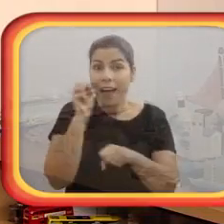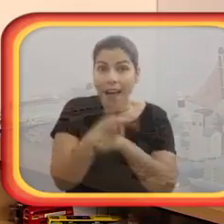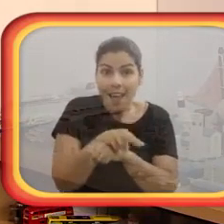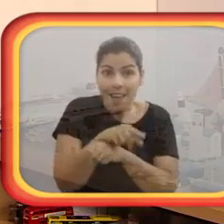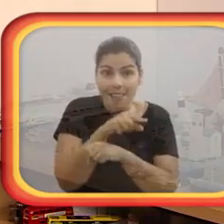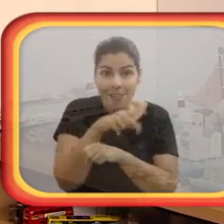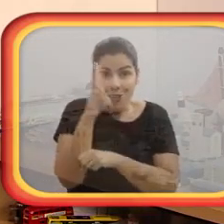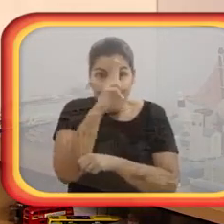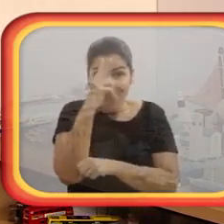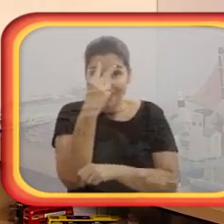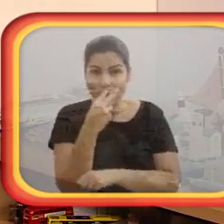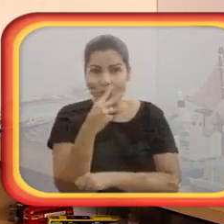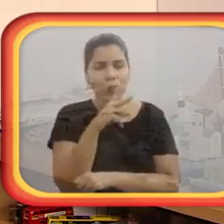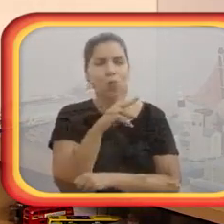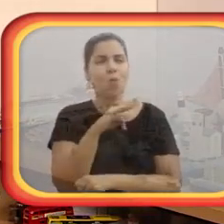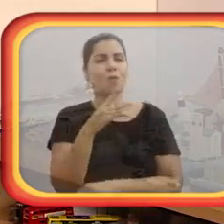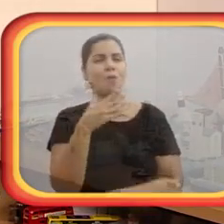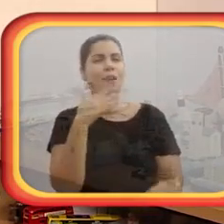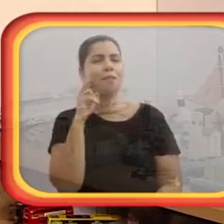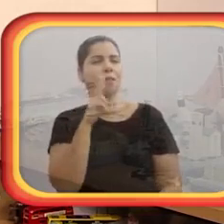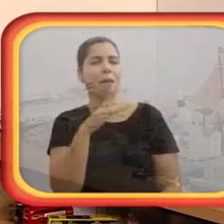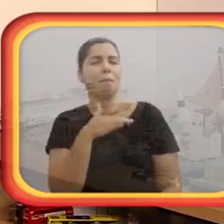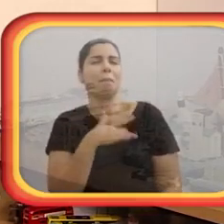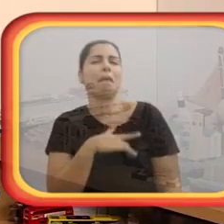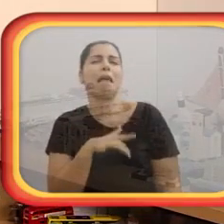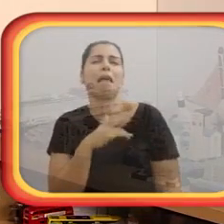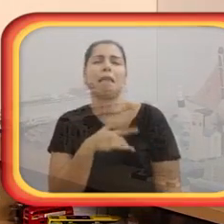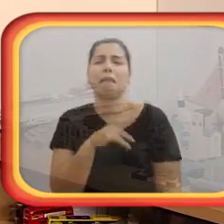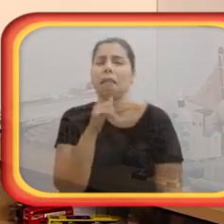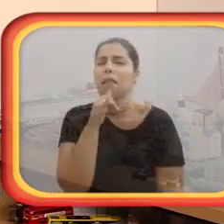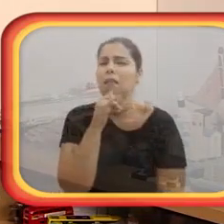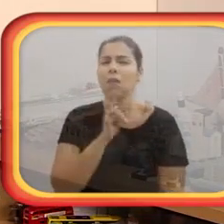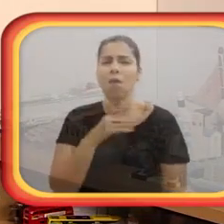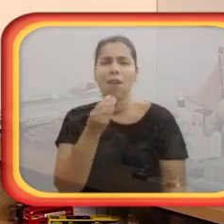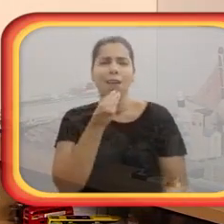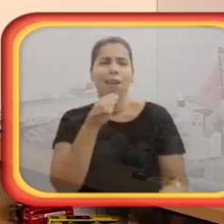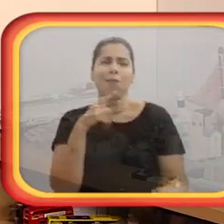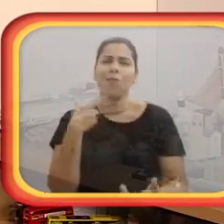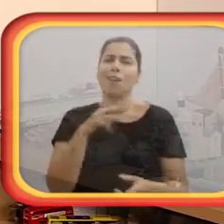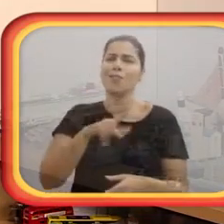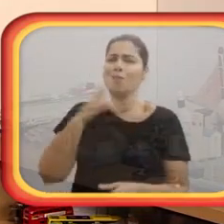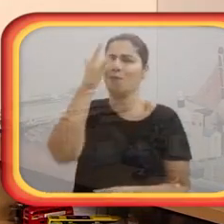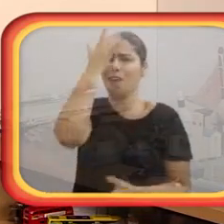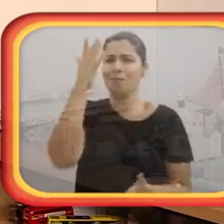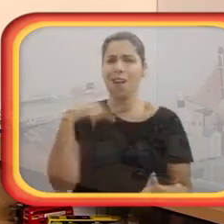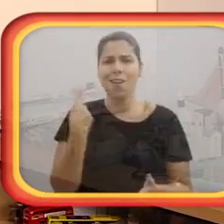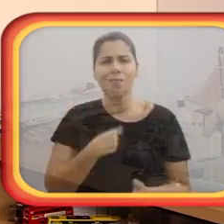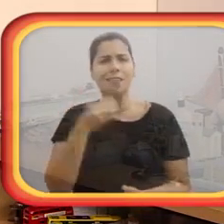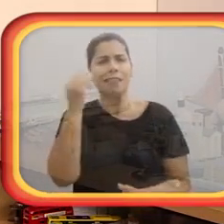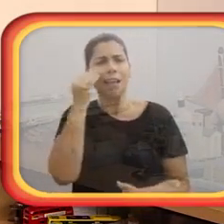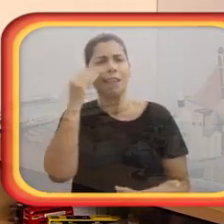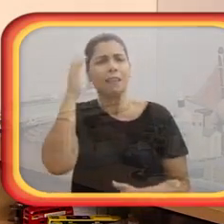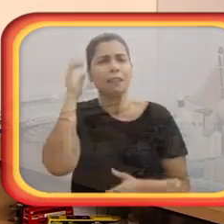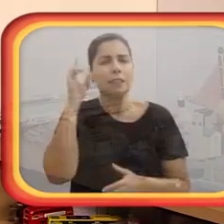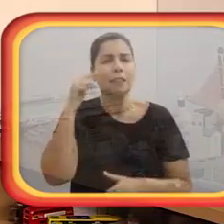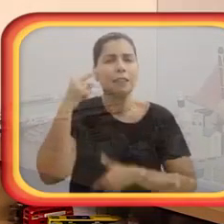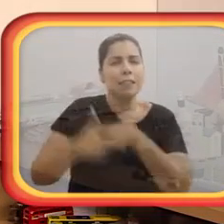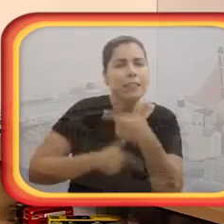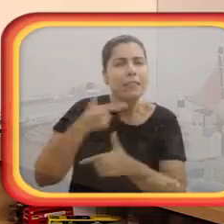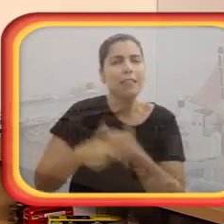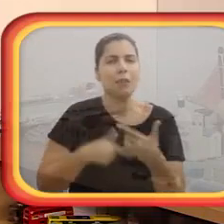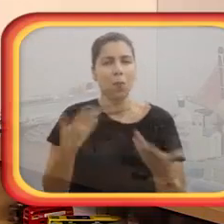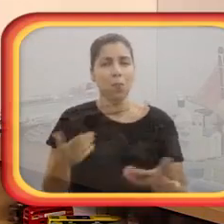de Cego não vai ver pena, vai ver tristeza. Claro que a nossa vida não é sempre fácil. A gente dá muito com a cabeça no poste, literalmente, né?